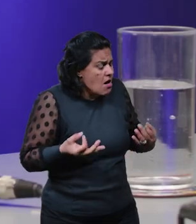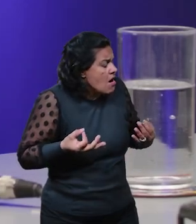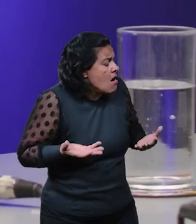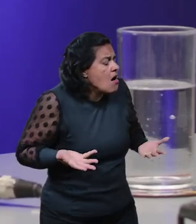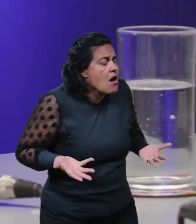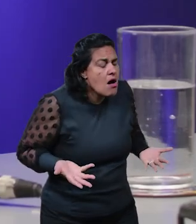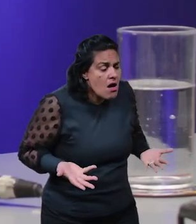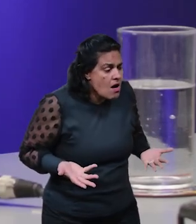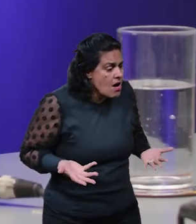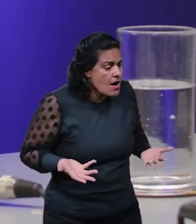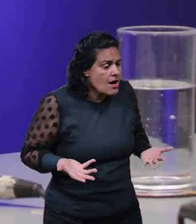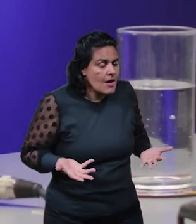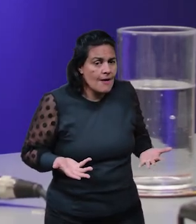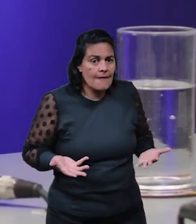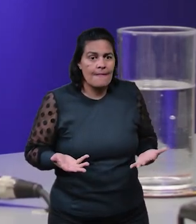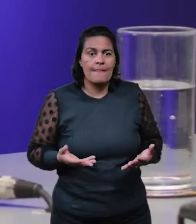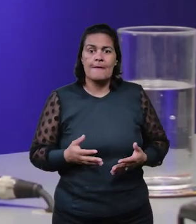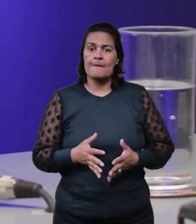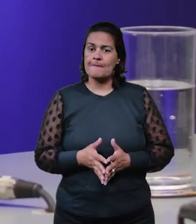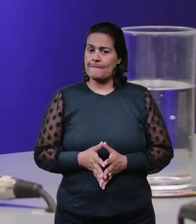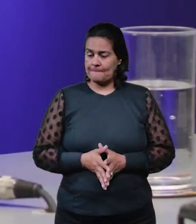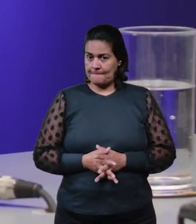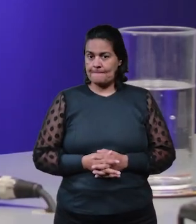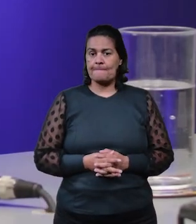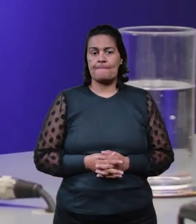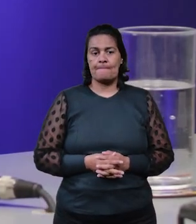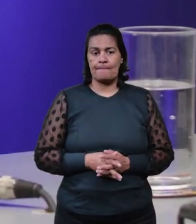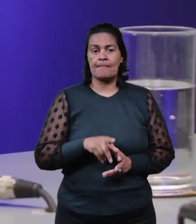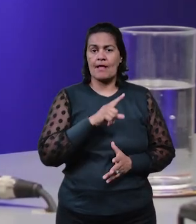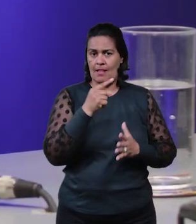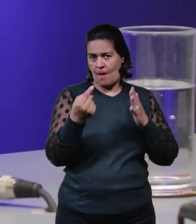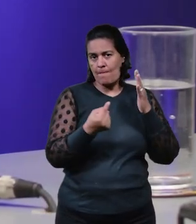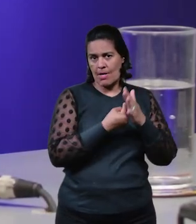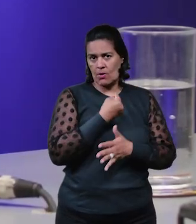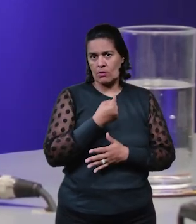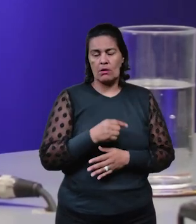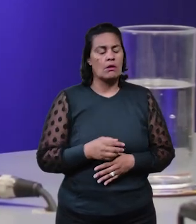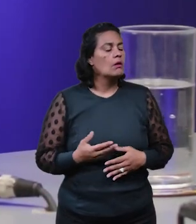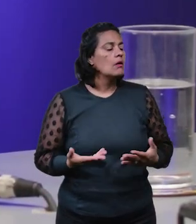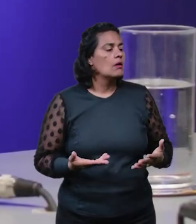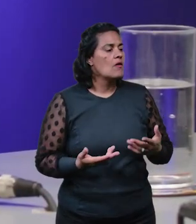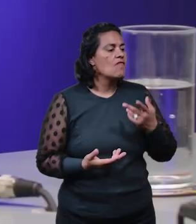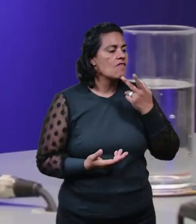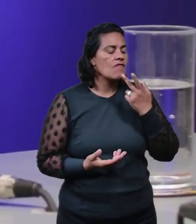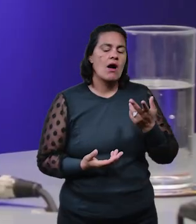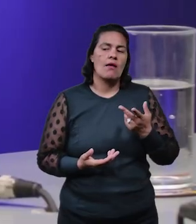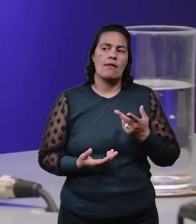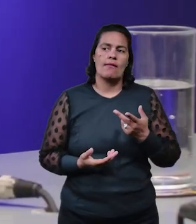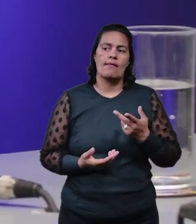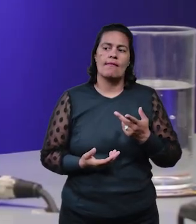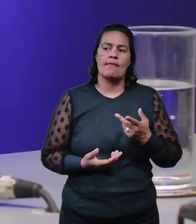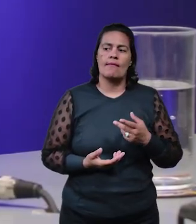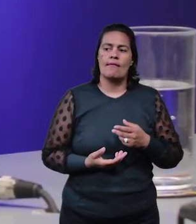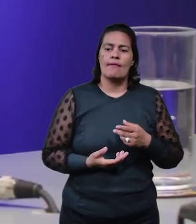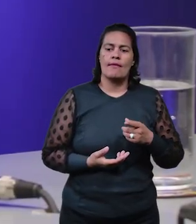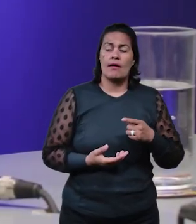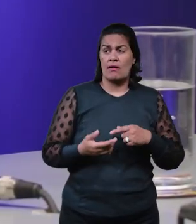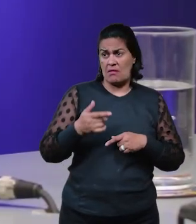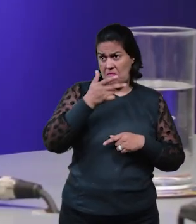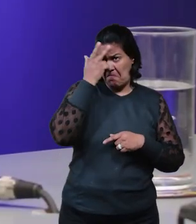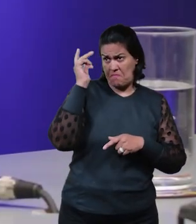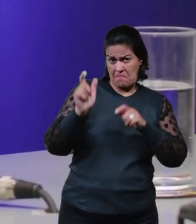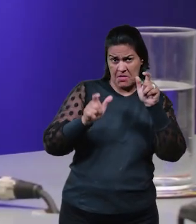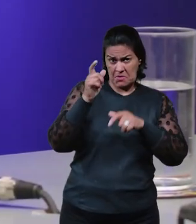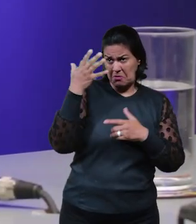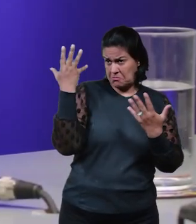escuro. E aí ela pegou e me perguntou, tipo assim, então me fala pessoas pretas, negras como eu,